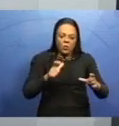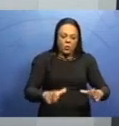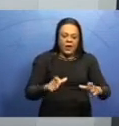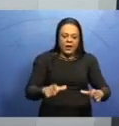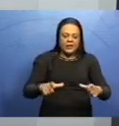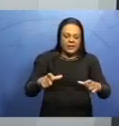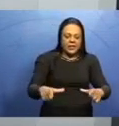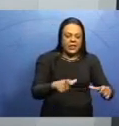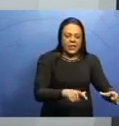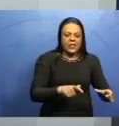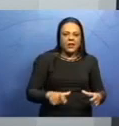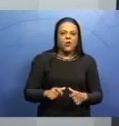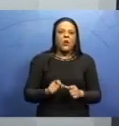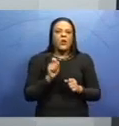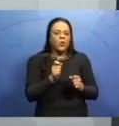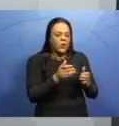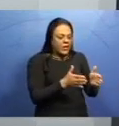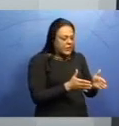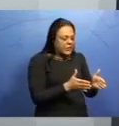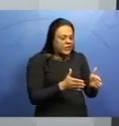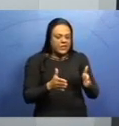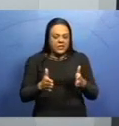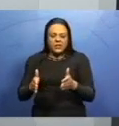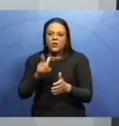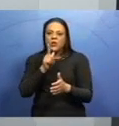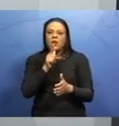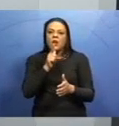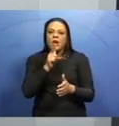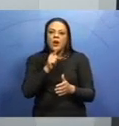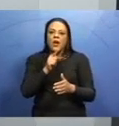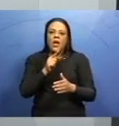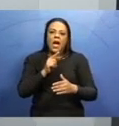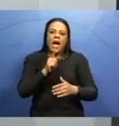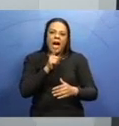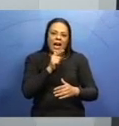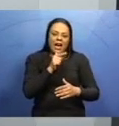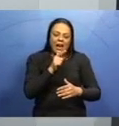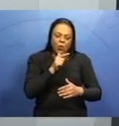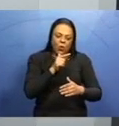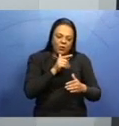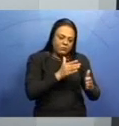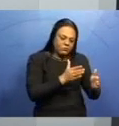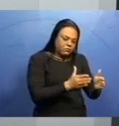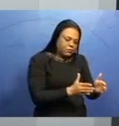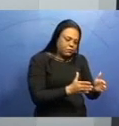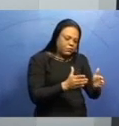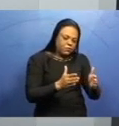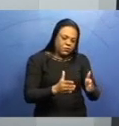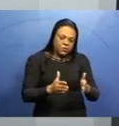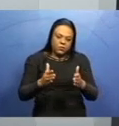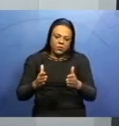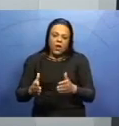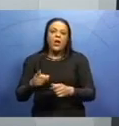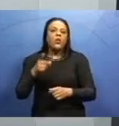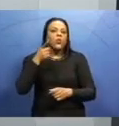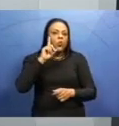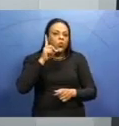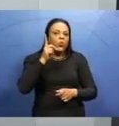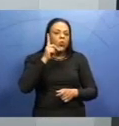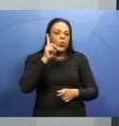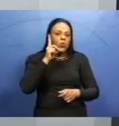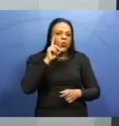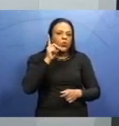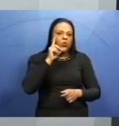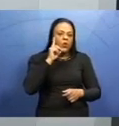ciclo, como o próprio nome faz pensar, é o movimento da água que ocorre todos os dias,